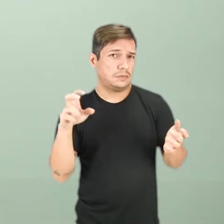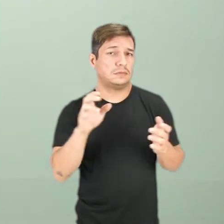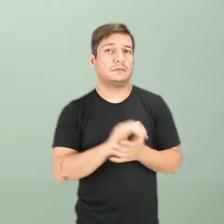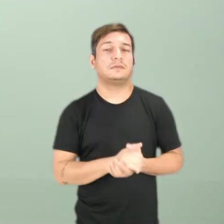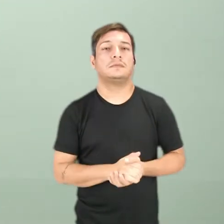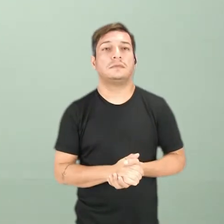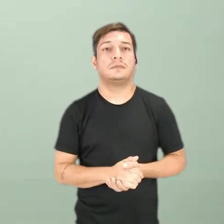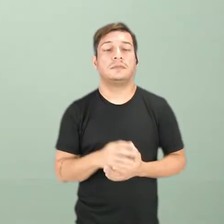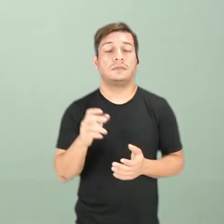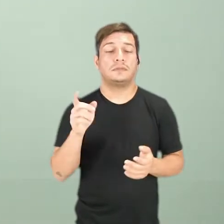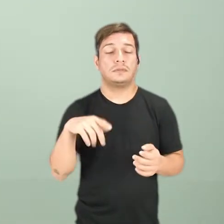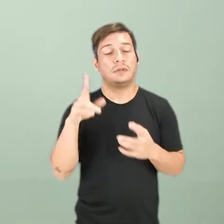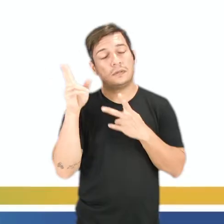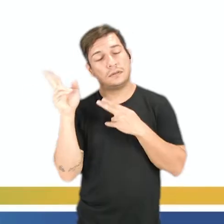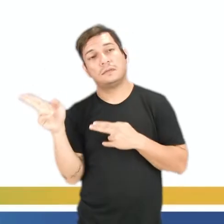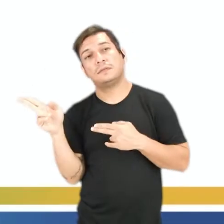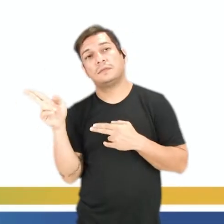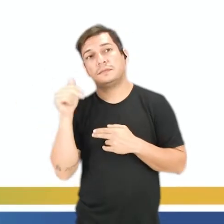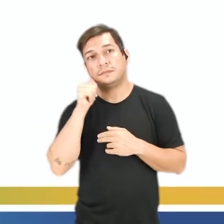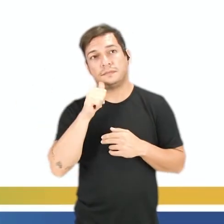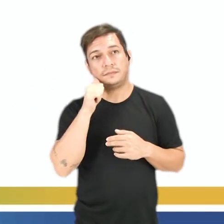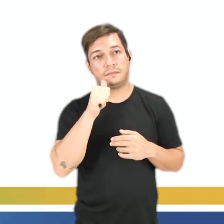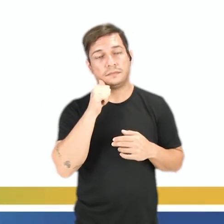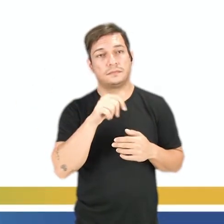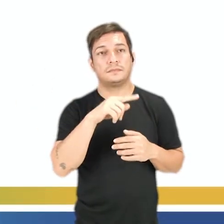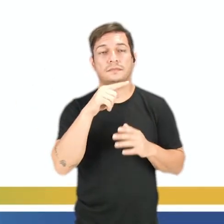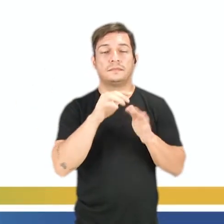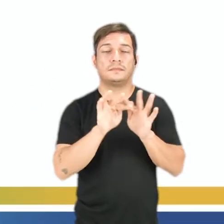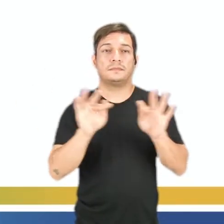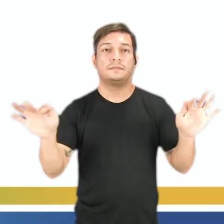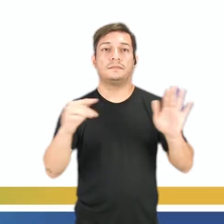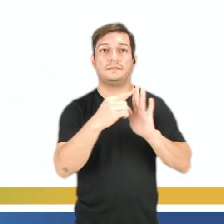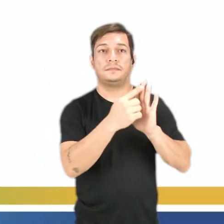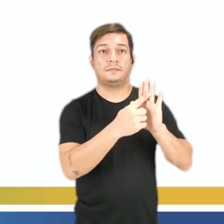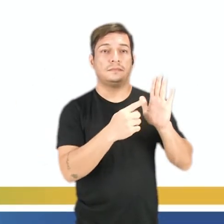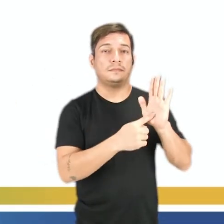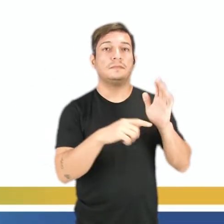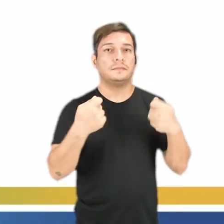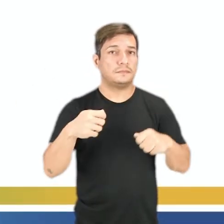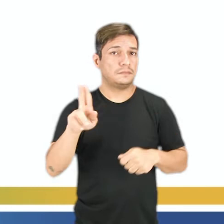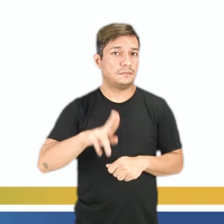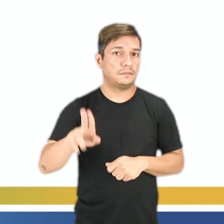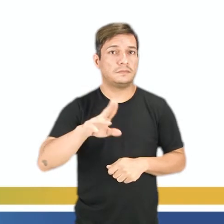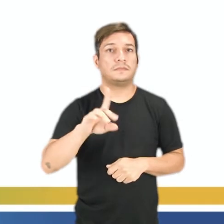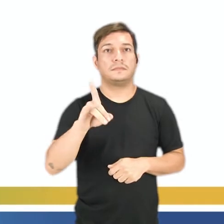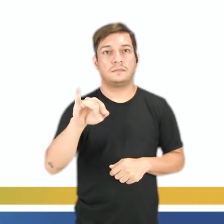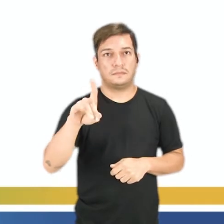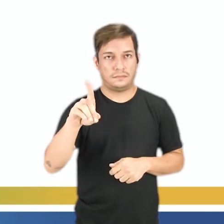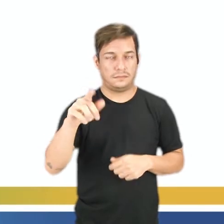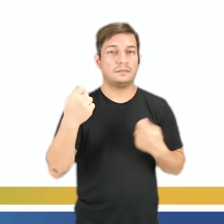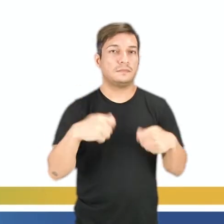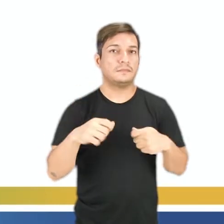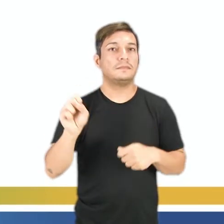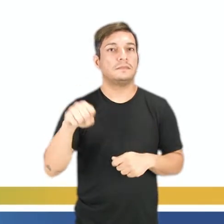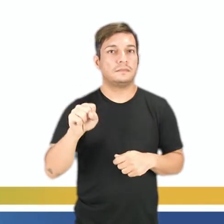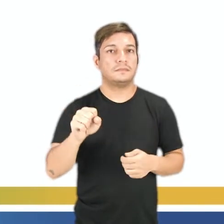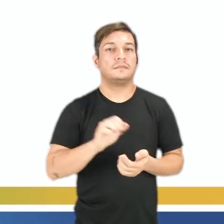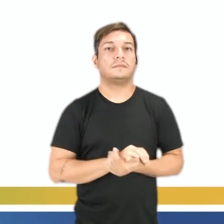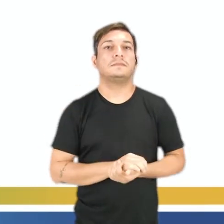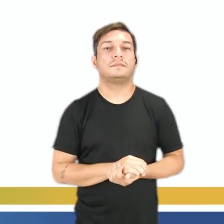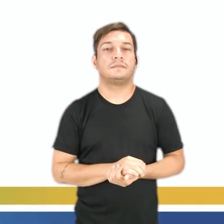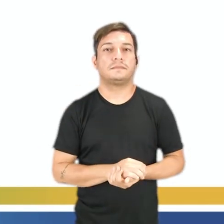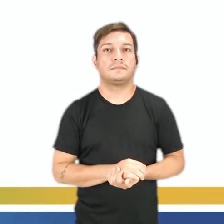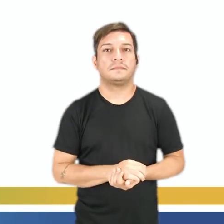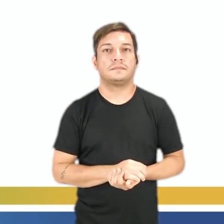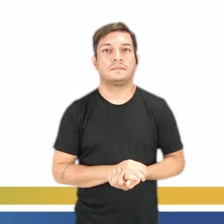a menininha lá dormindo? Frase interrogativa. Preciso usar o did? Preciso usar o did.